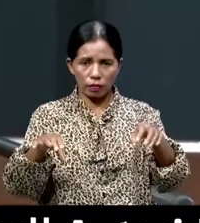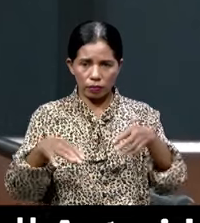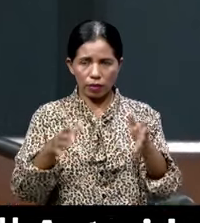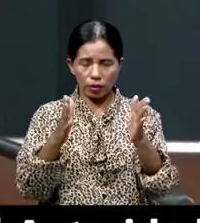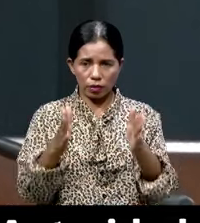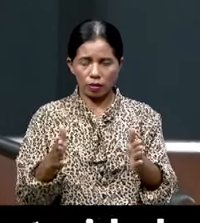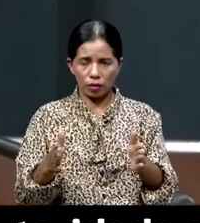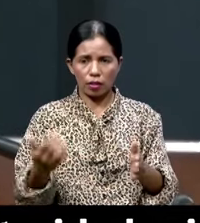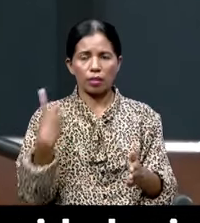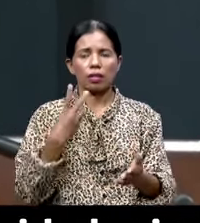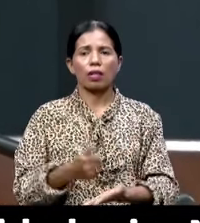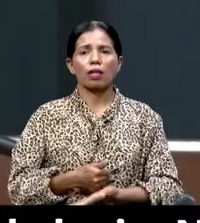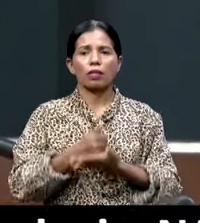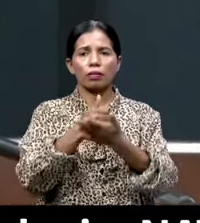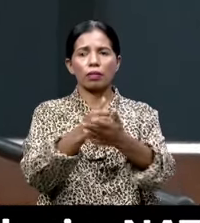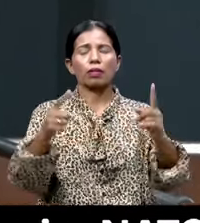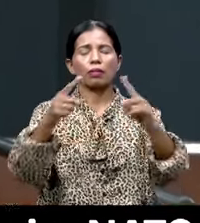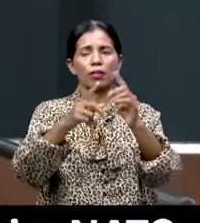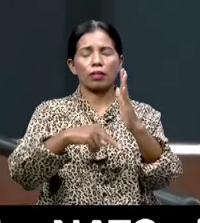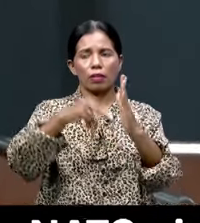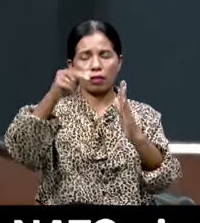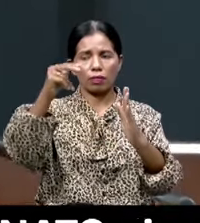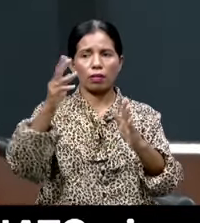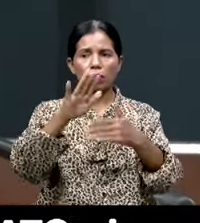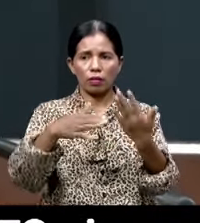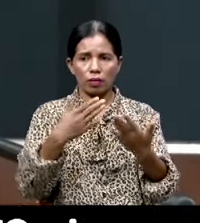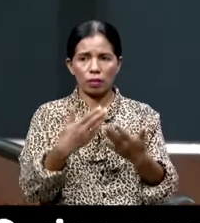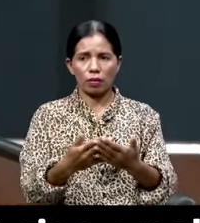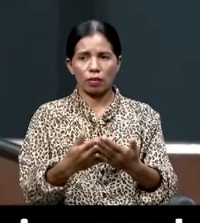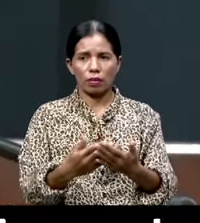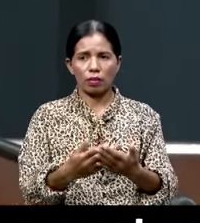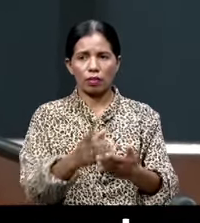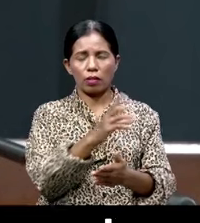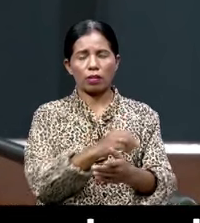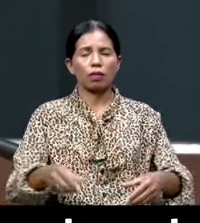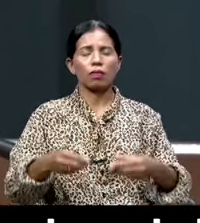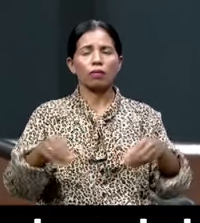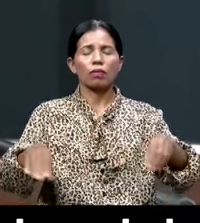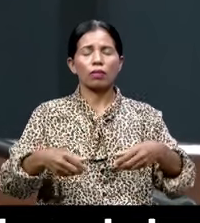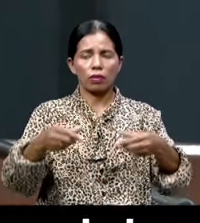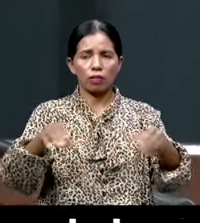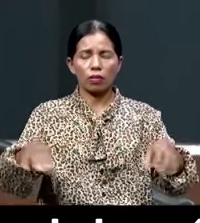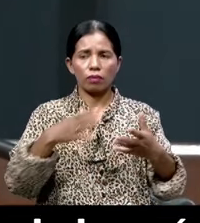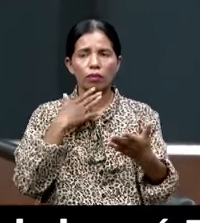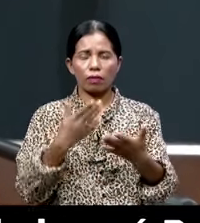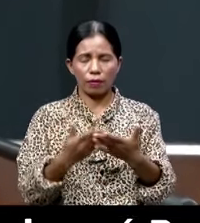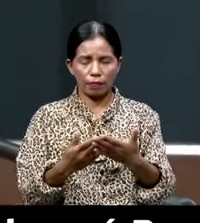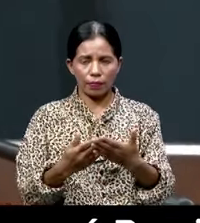Deve ter apoio, o apoio para mim, governo Sira, o máximo possível para ante o